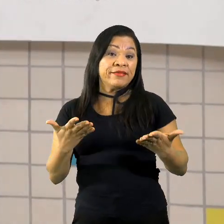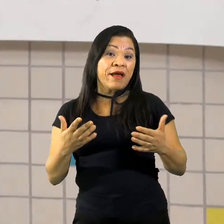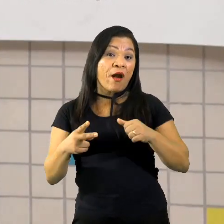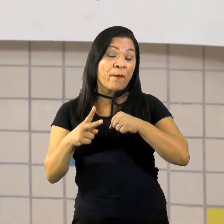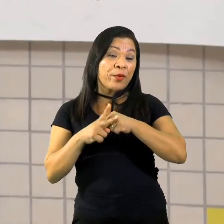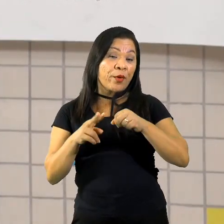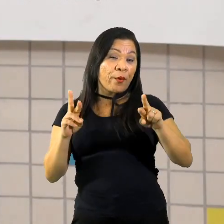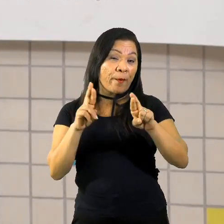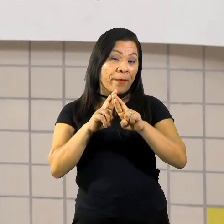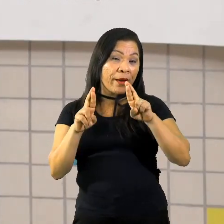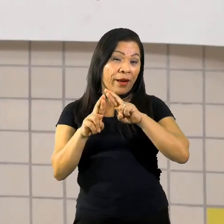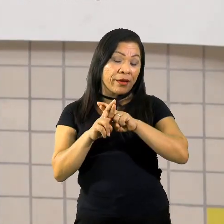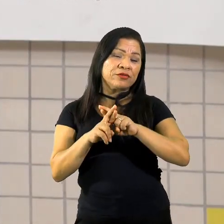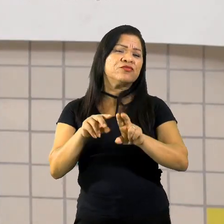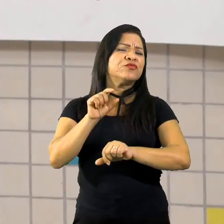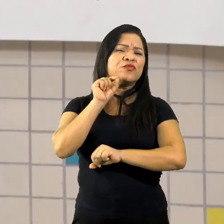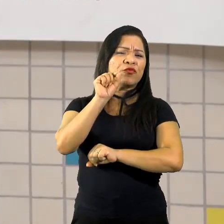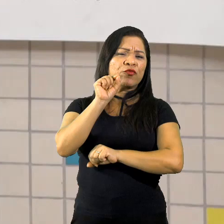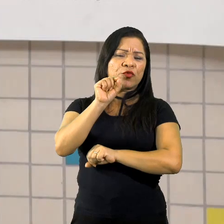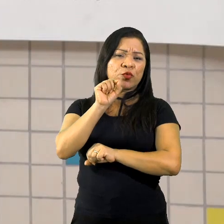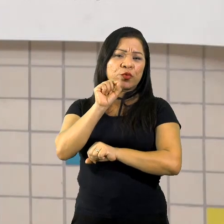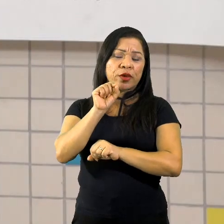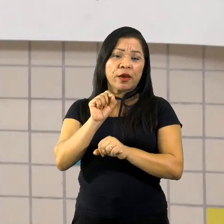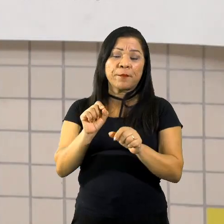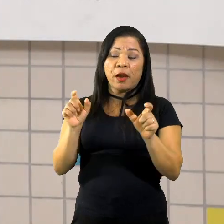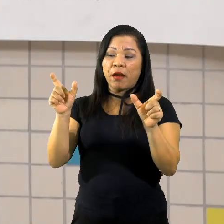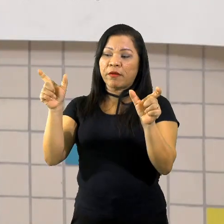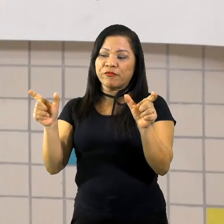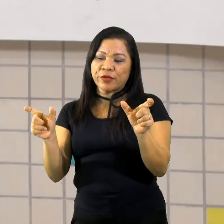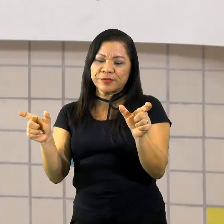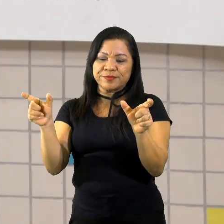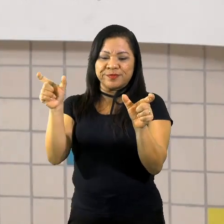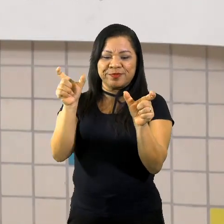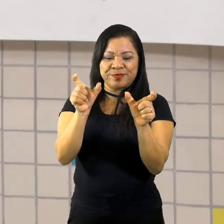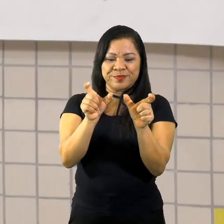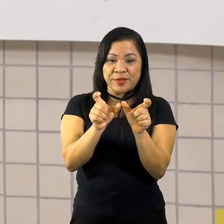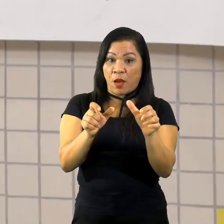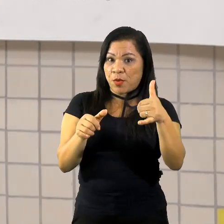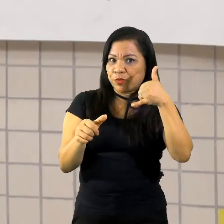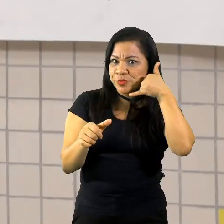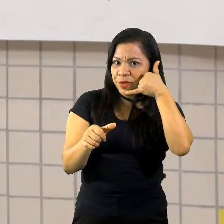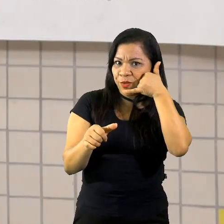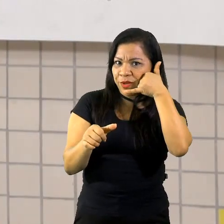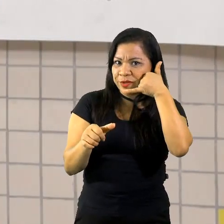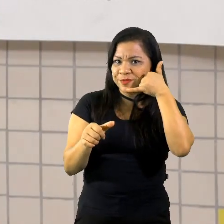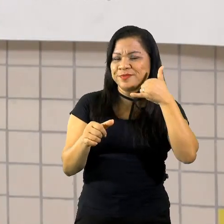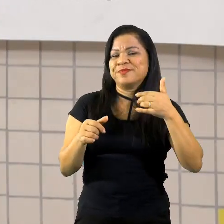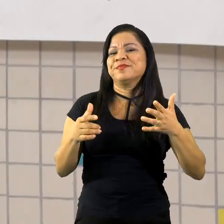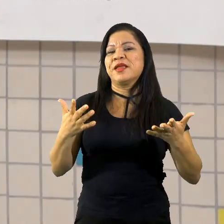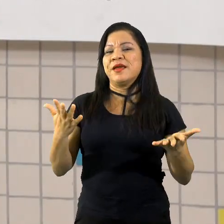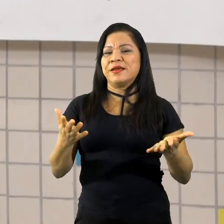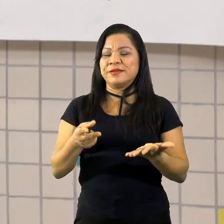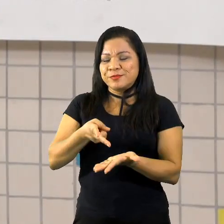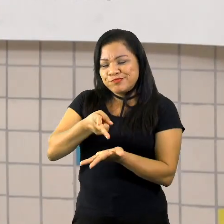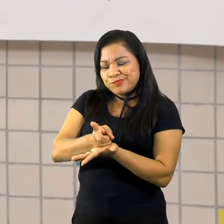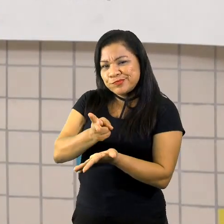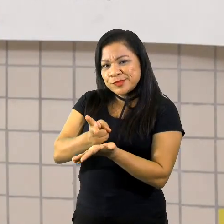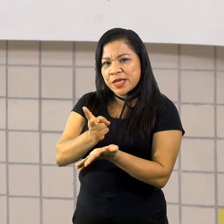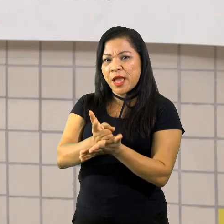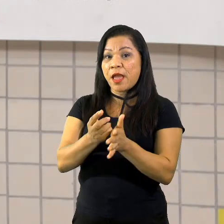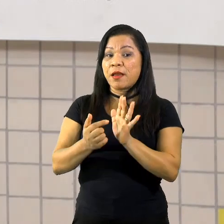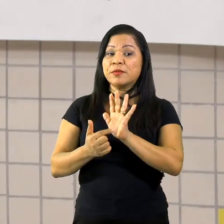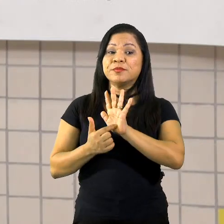faz referência ao substantivo celular. Essa é a função do pronome. Sempre ele refere-se a